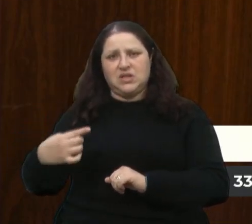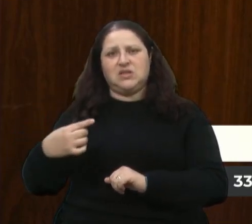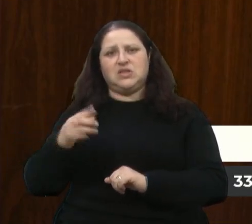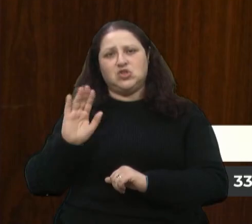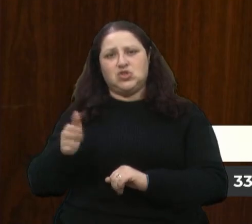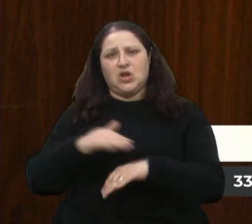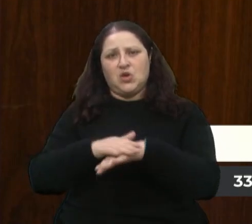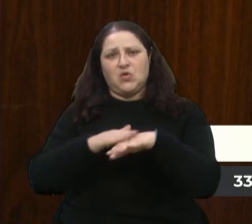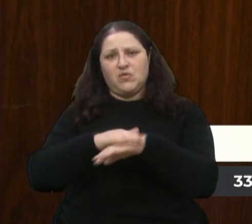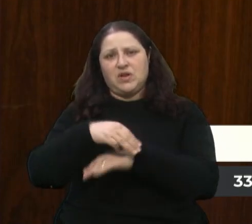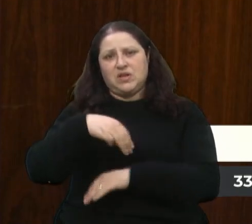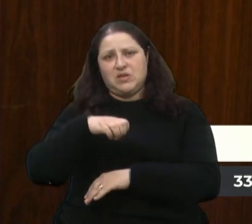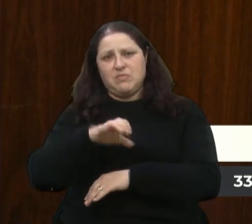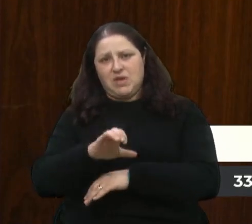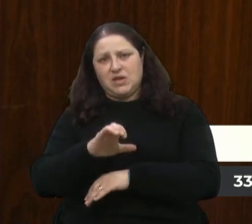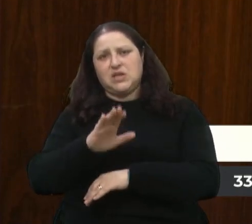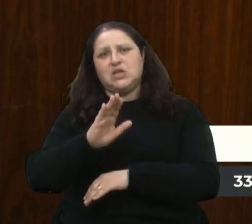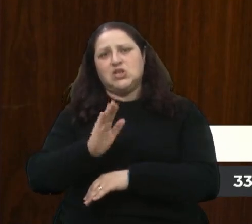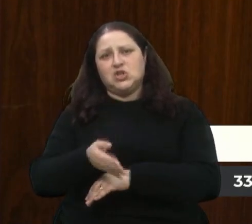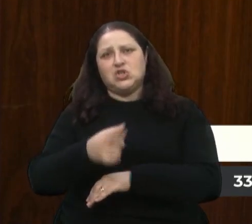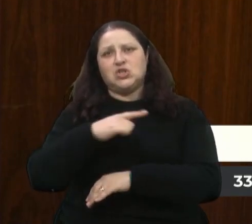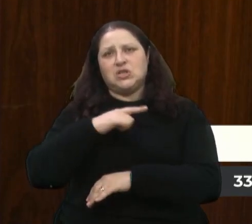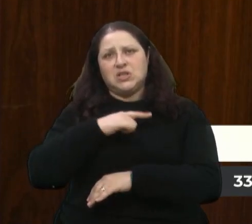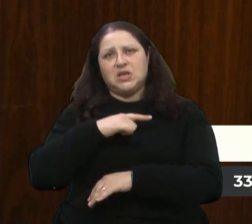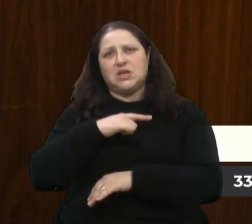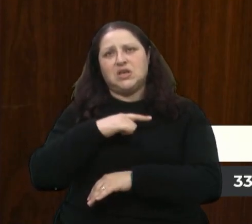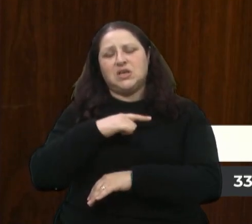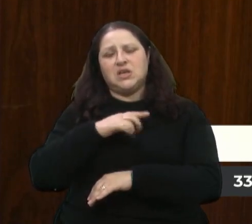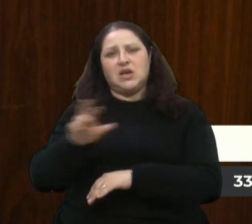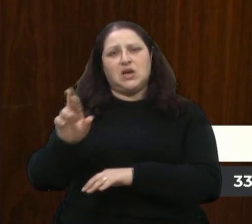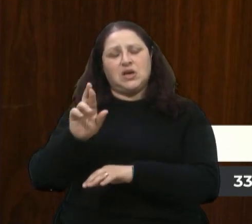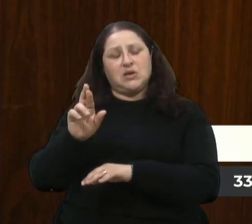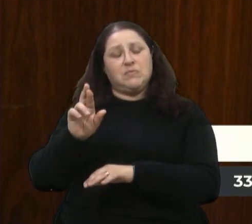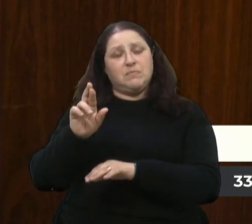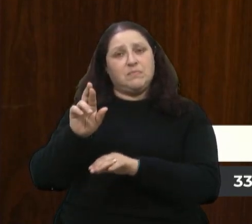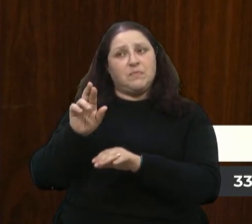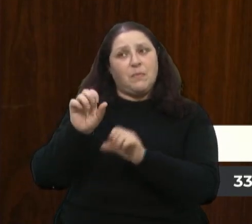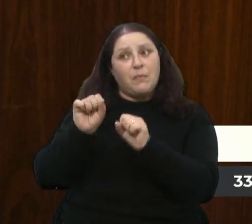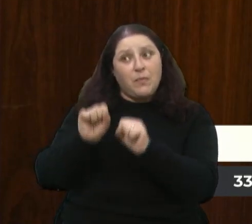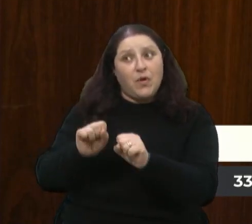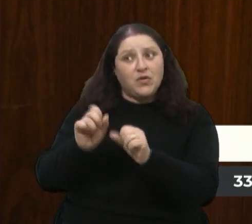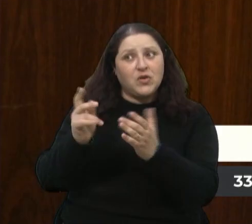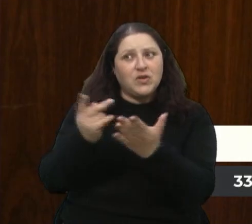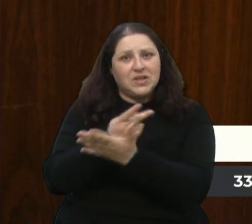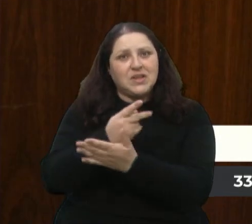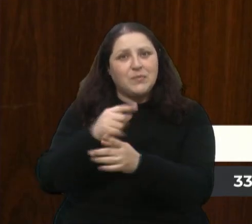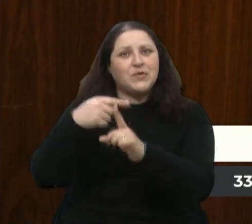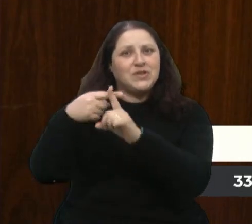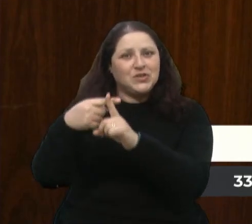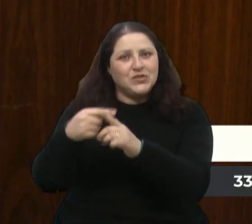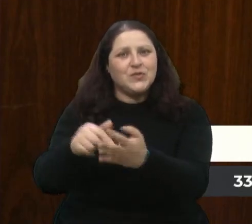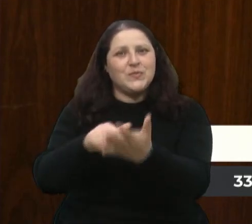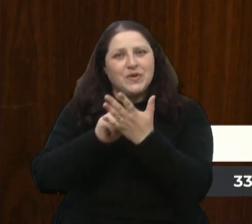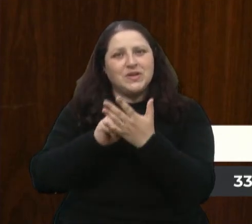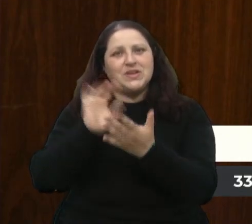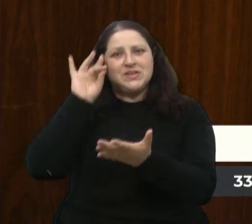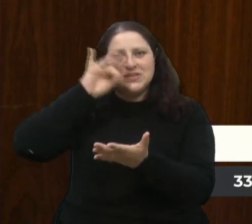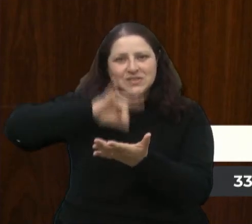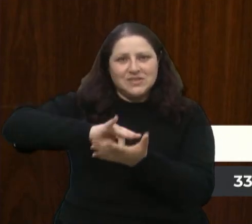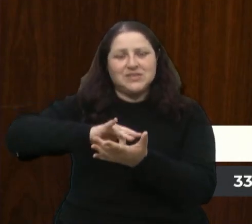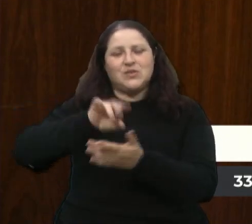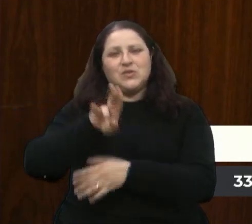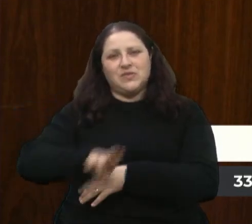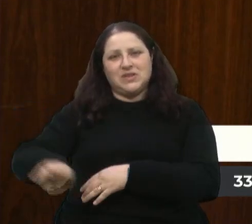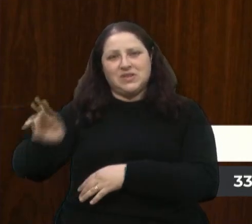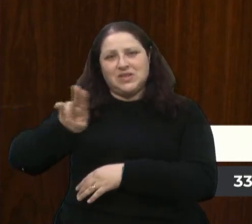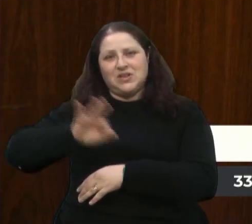MEC, então tem-se sinais positivos do MEC para a implementação dessa universidade federal.